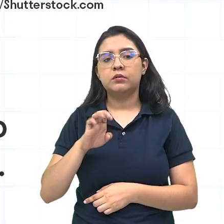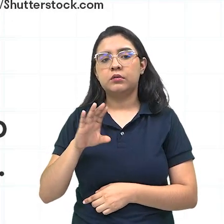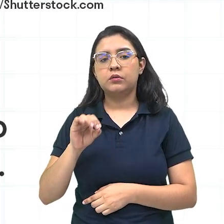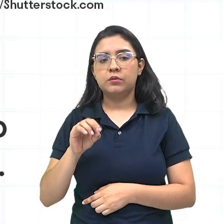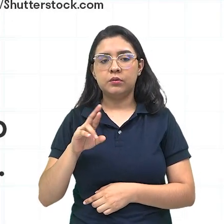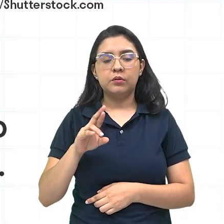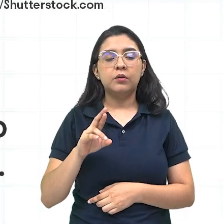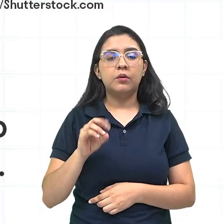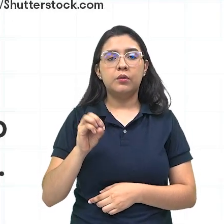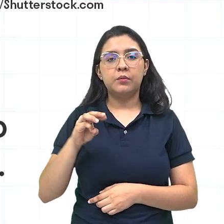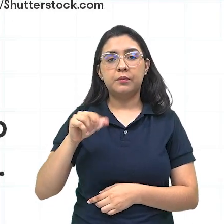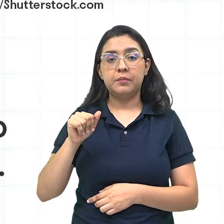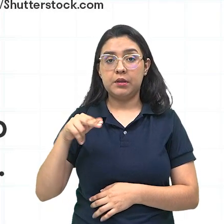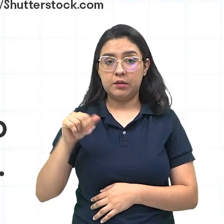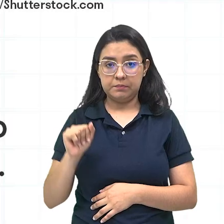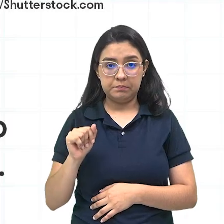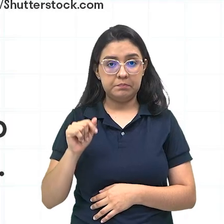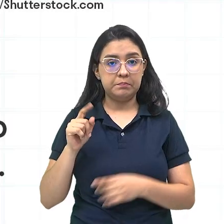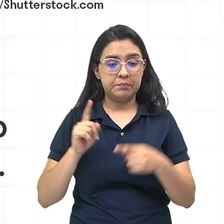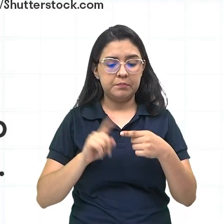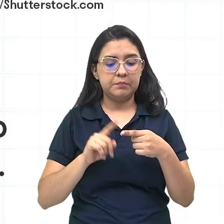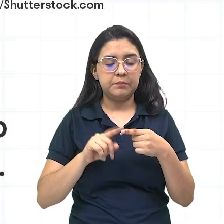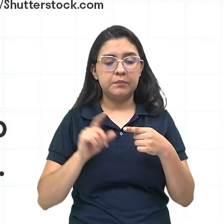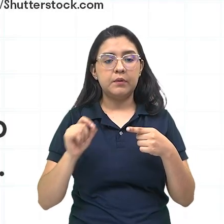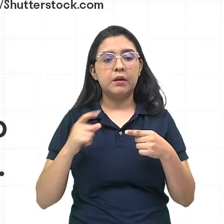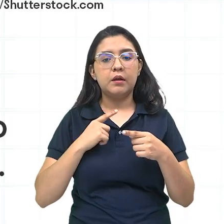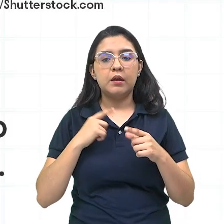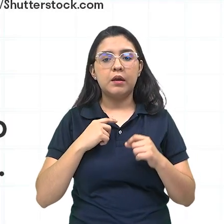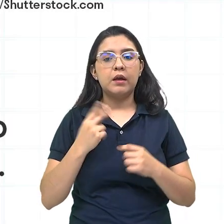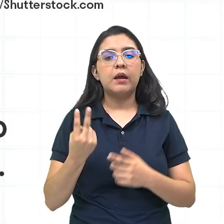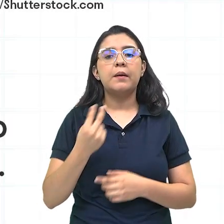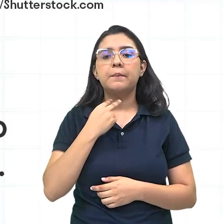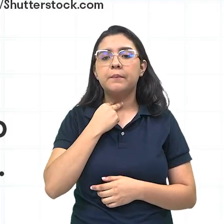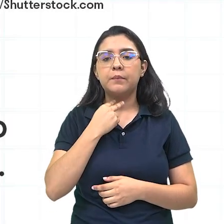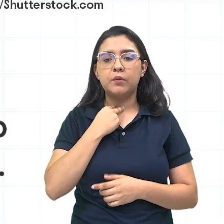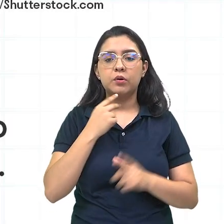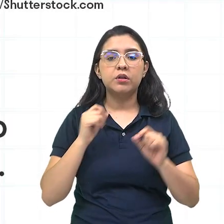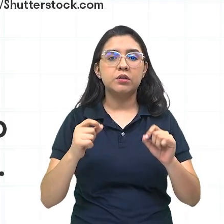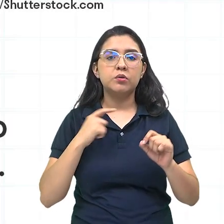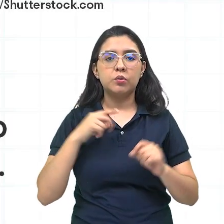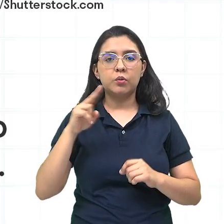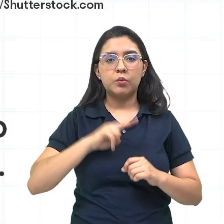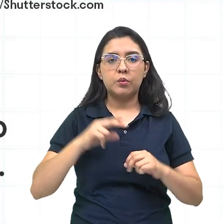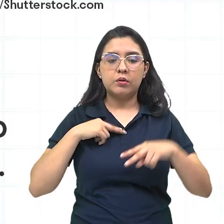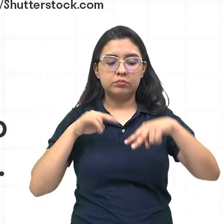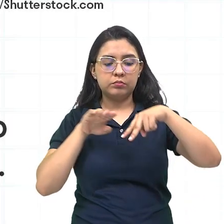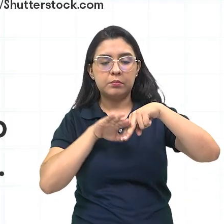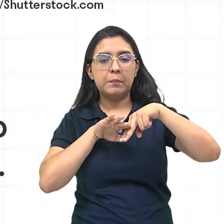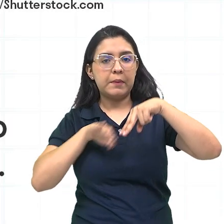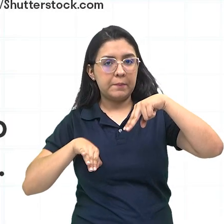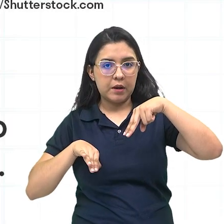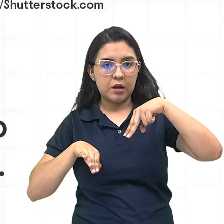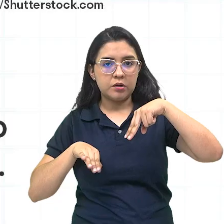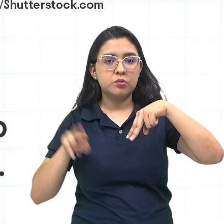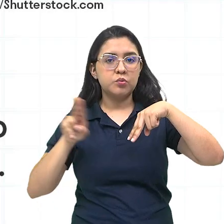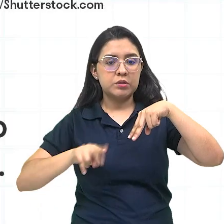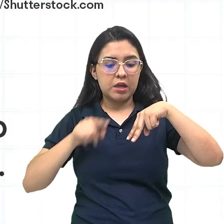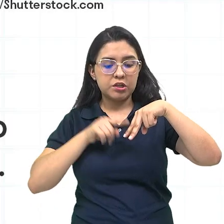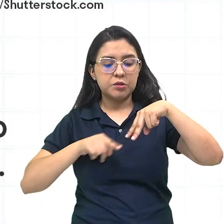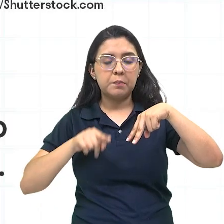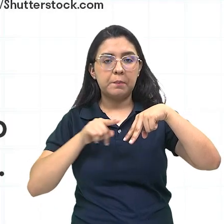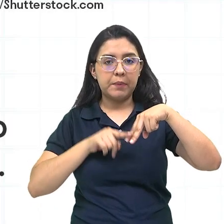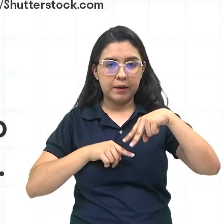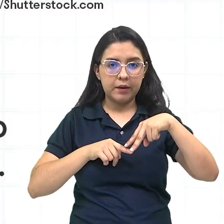diz assim: na luta greco-romana é proibido agarrar o oponente abaixo da cintura, usar as pernas